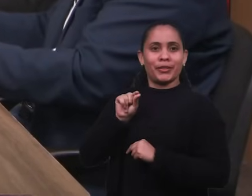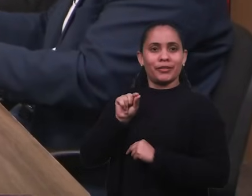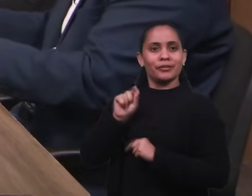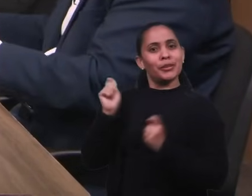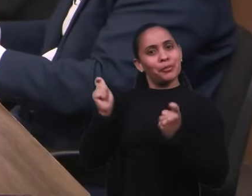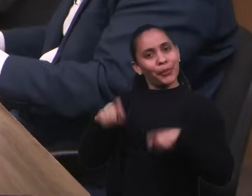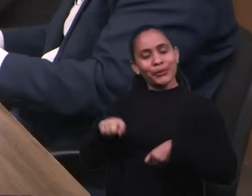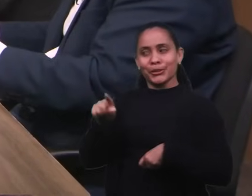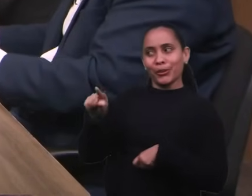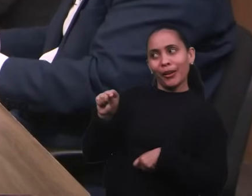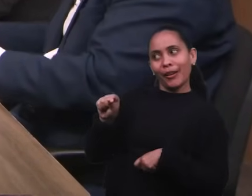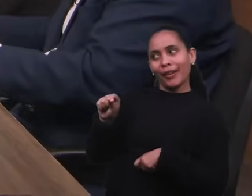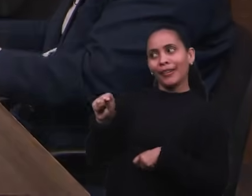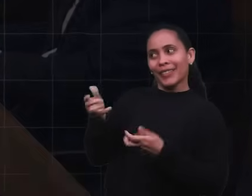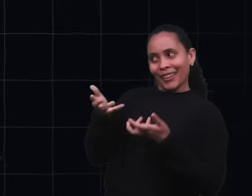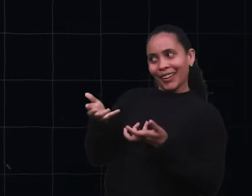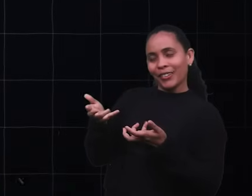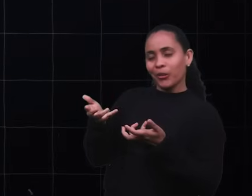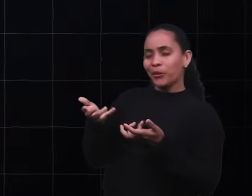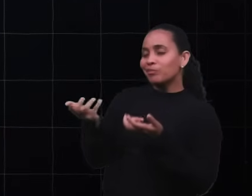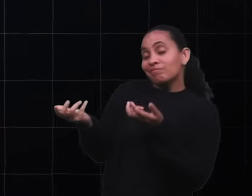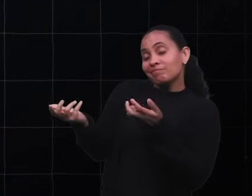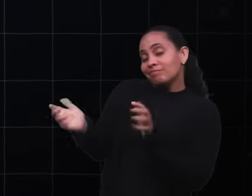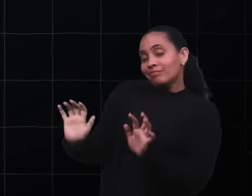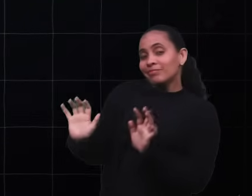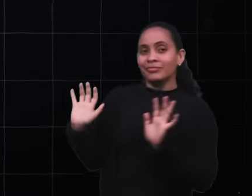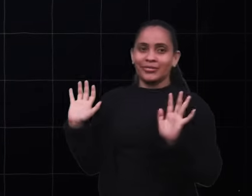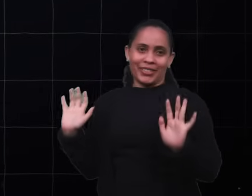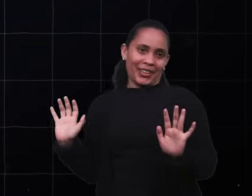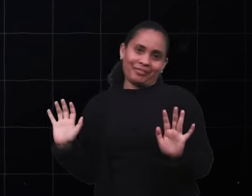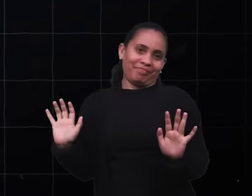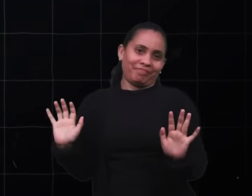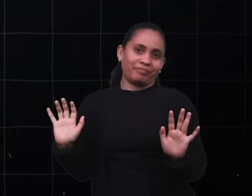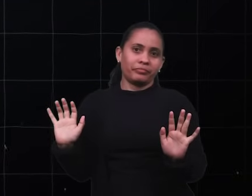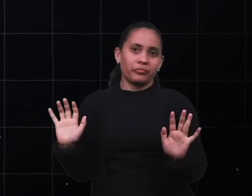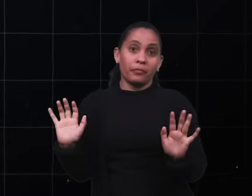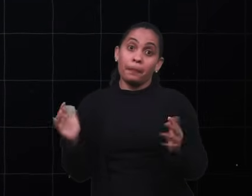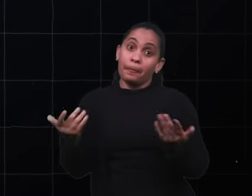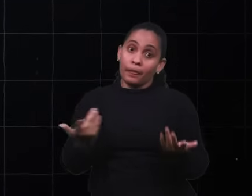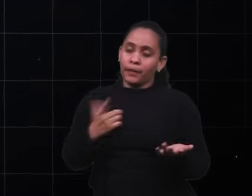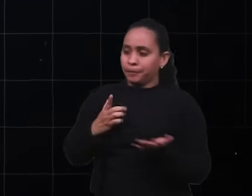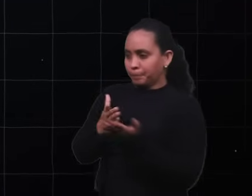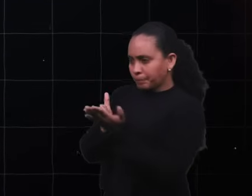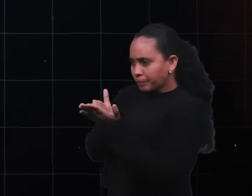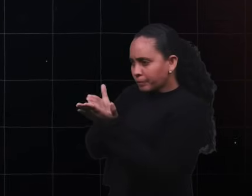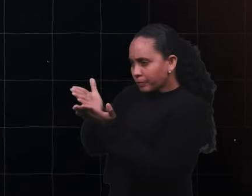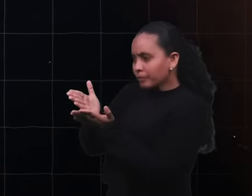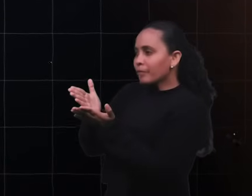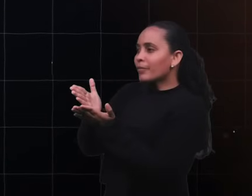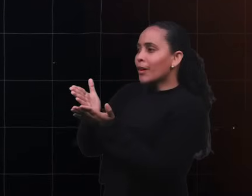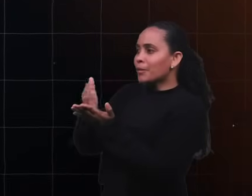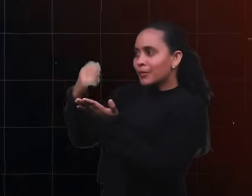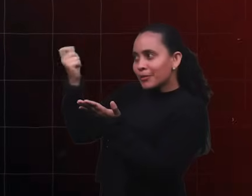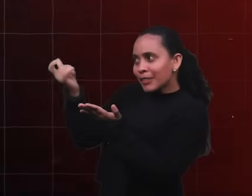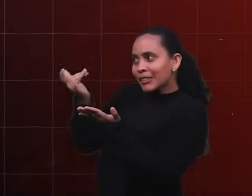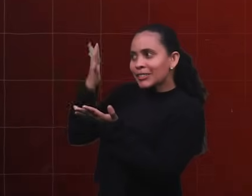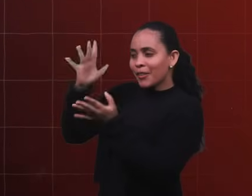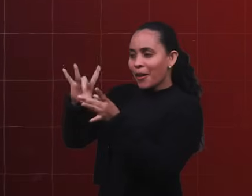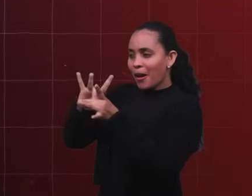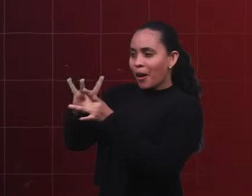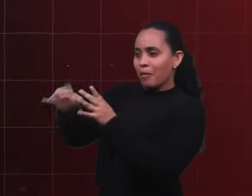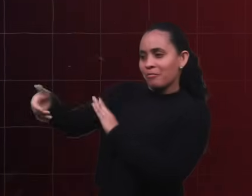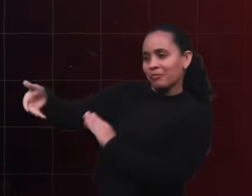isso. Se andarmos na luz como ele na luz está, temos comunhão. Aí vem as bênçãos, né? Temos comunhão uns com os outros. O sangue de Jesus Cristo,